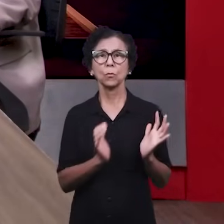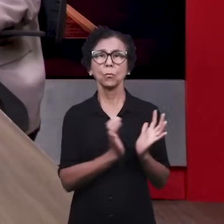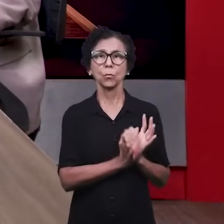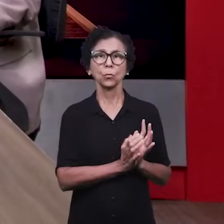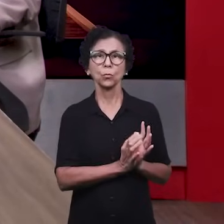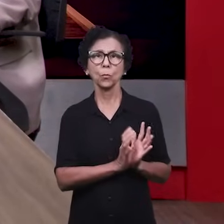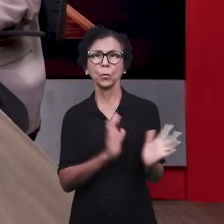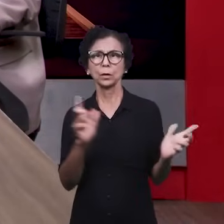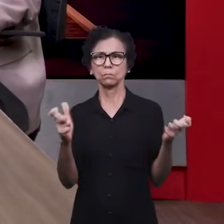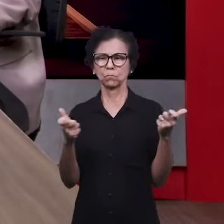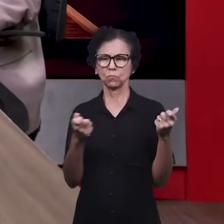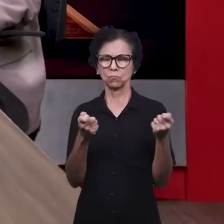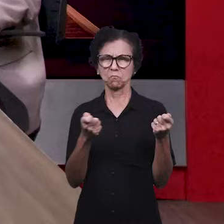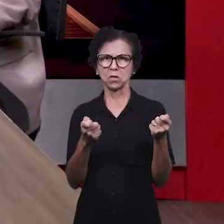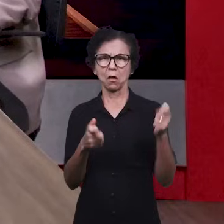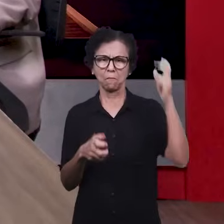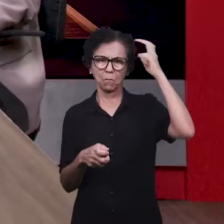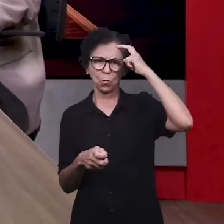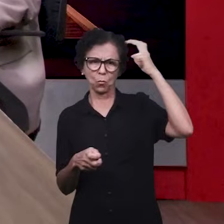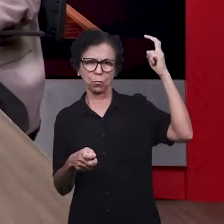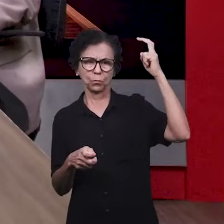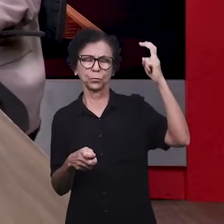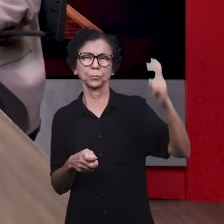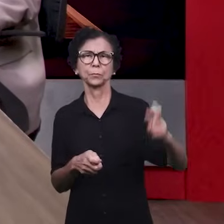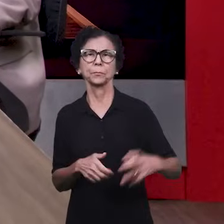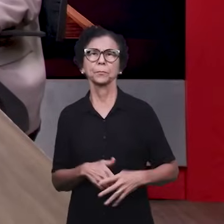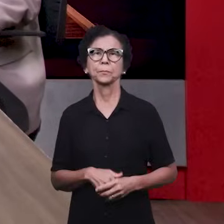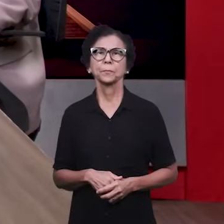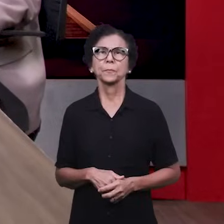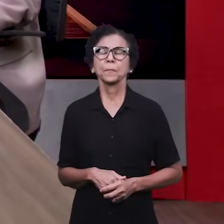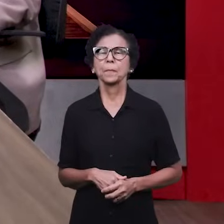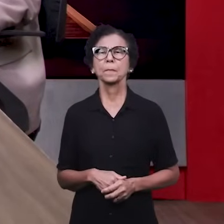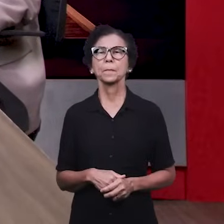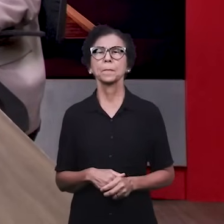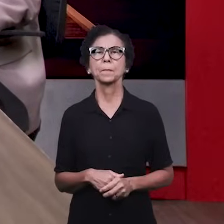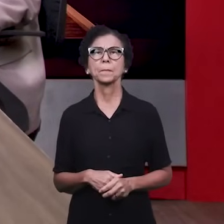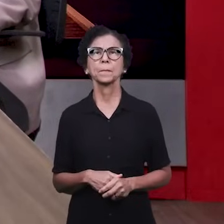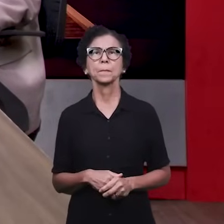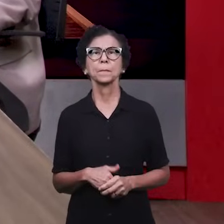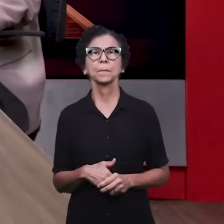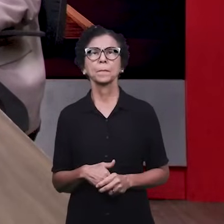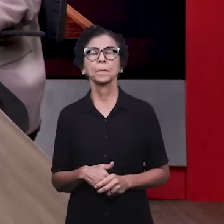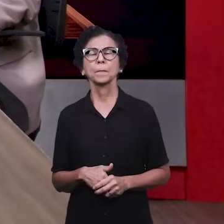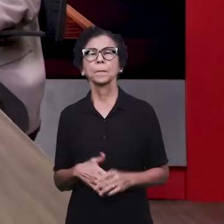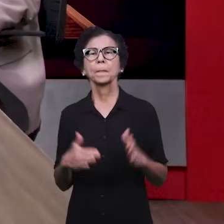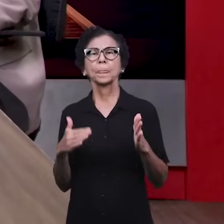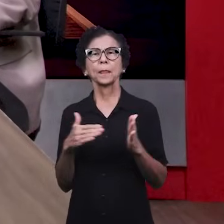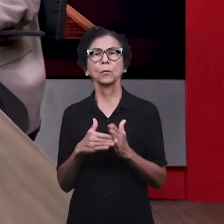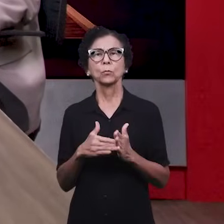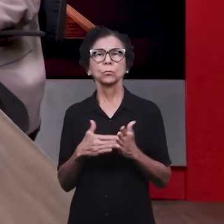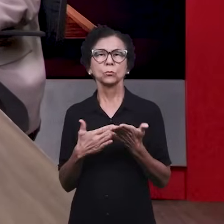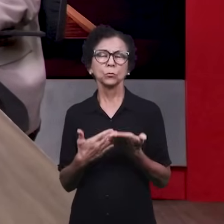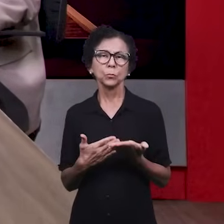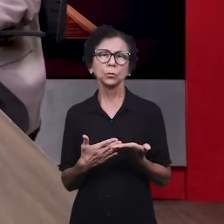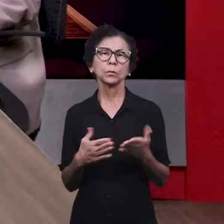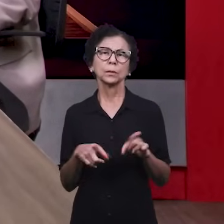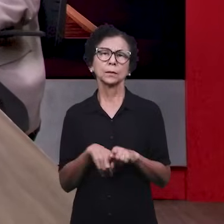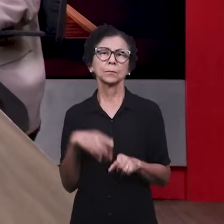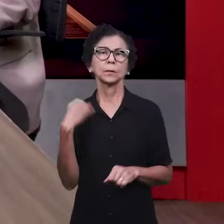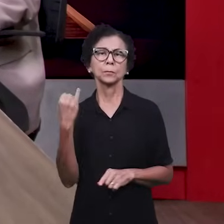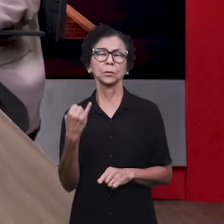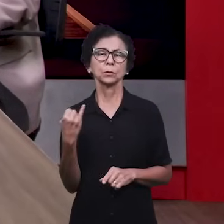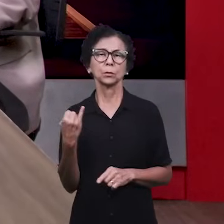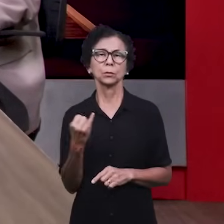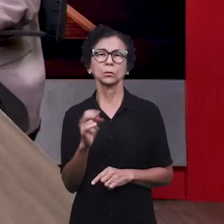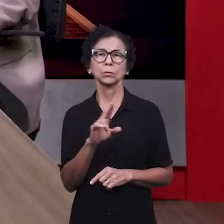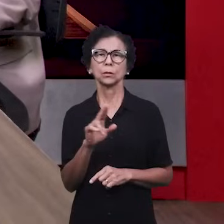que dominavam o conhecimento da época. E aí, por último, o mais importante, podemos dizer, de todos aqui, que é o Agostinho